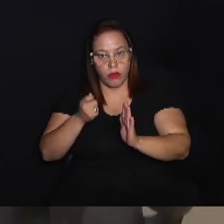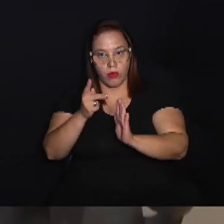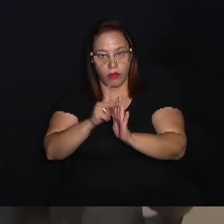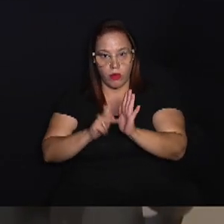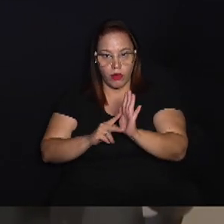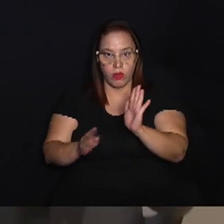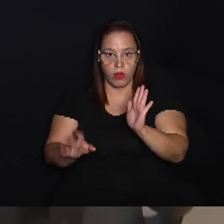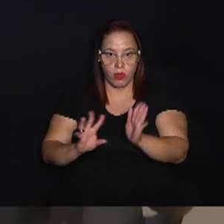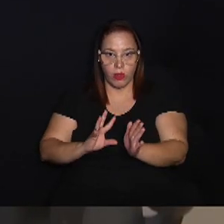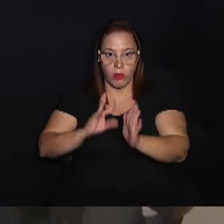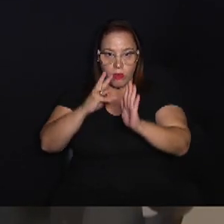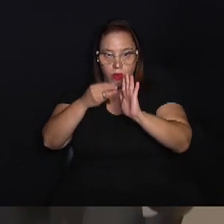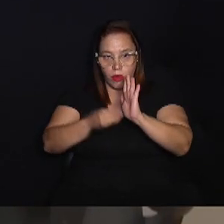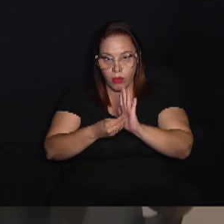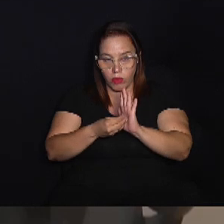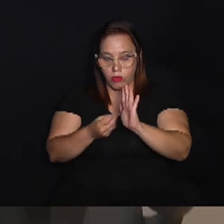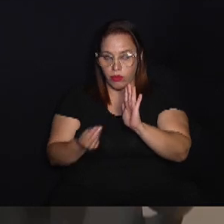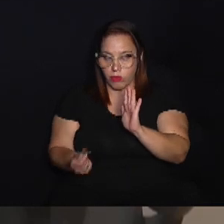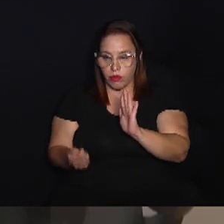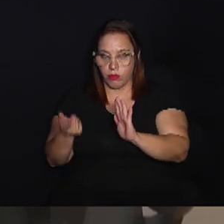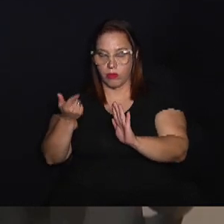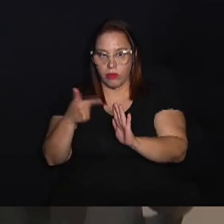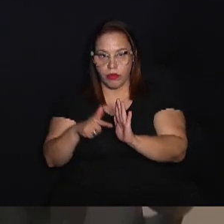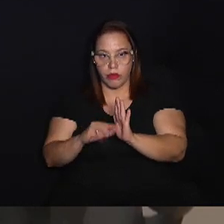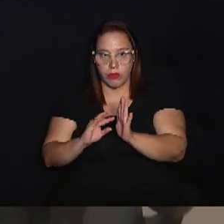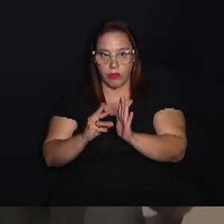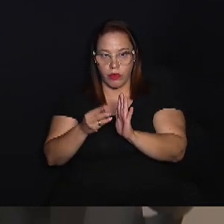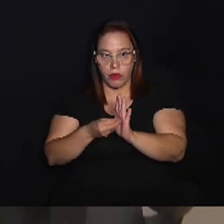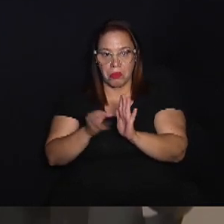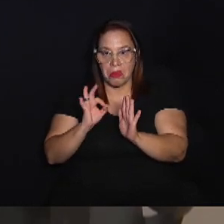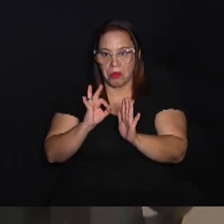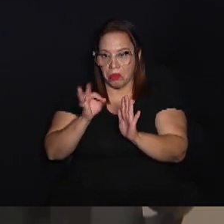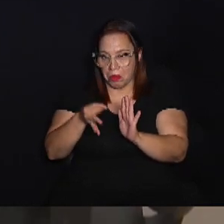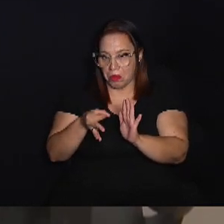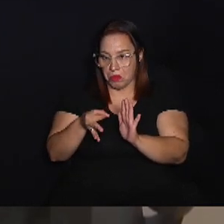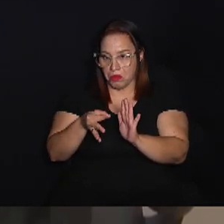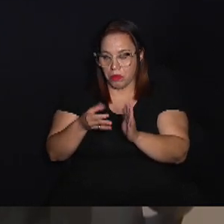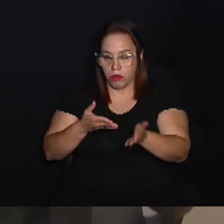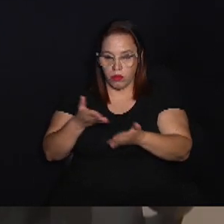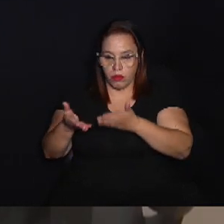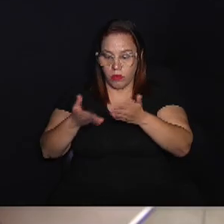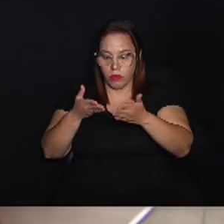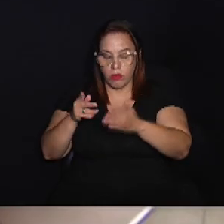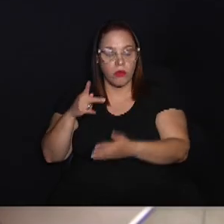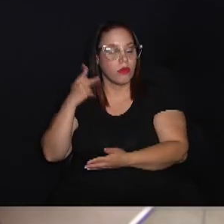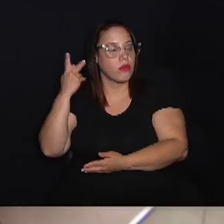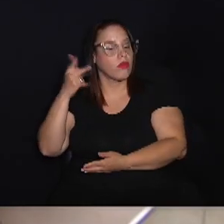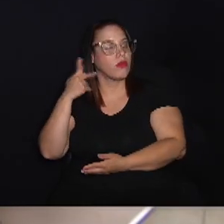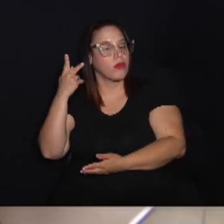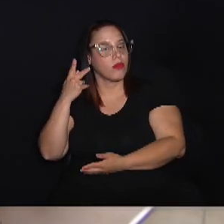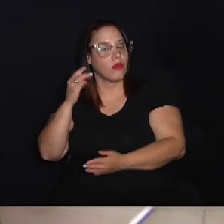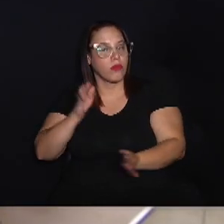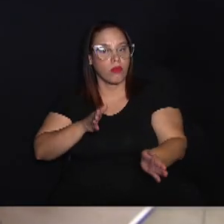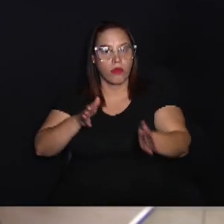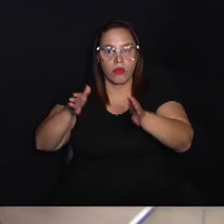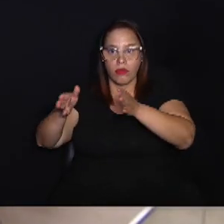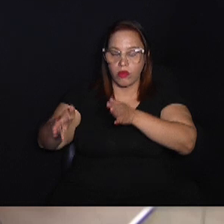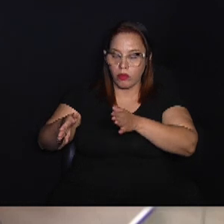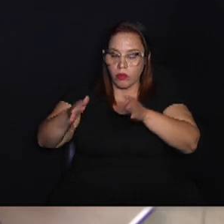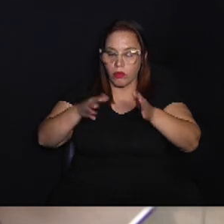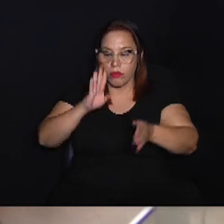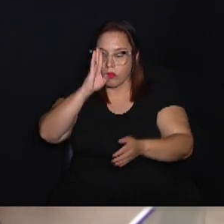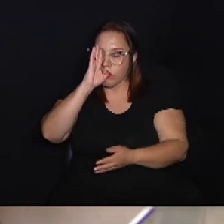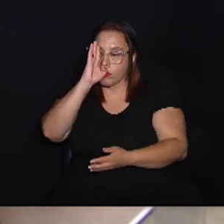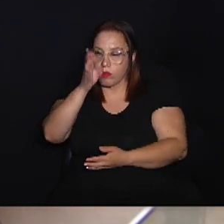as emendas. Entre elas estão as emendas impositivas, que permitem aos parlamentares destinar de maneira